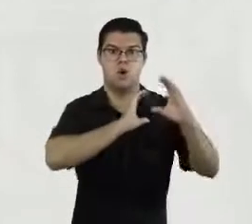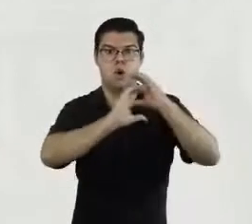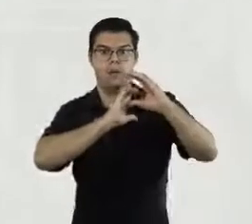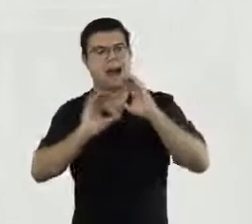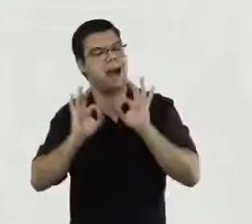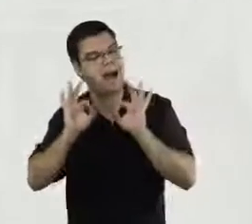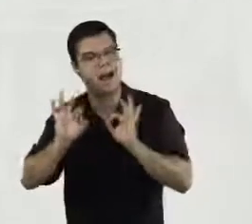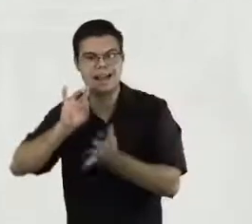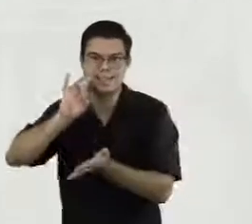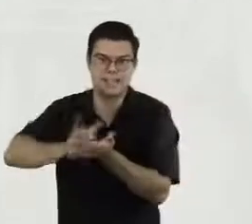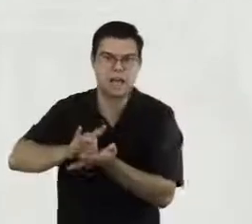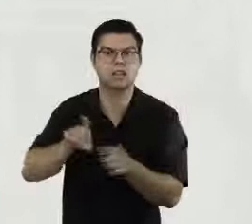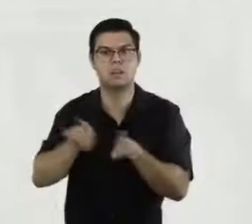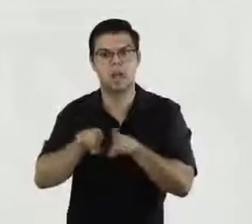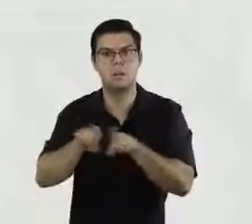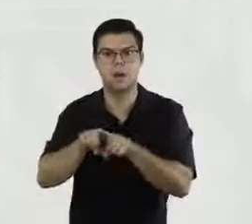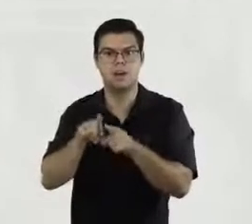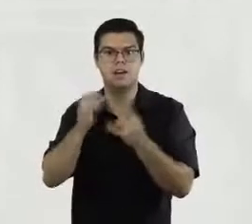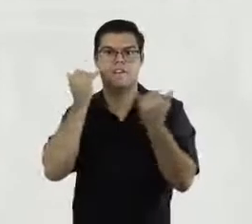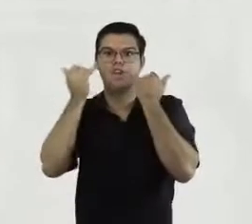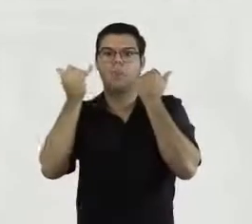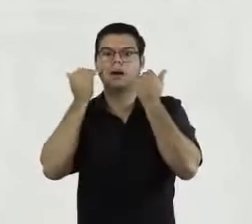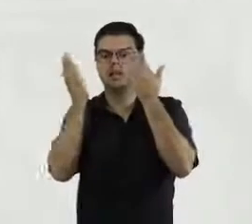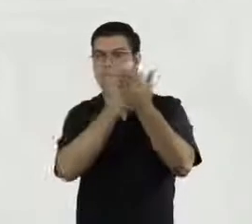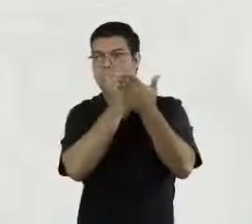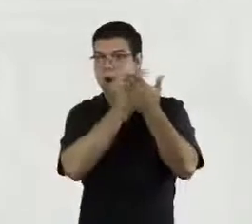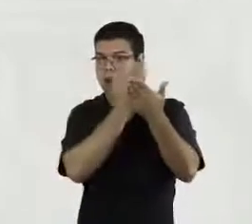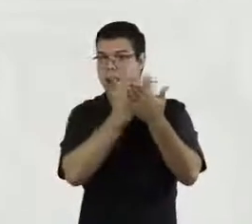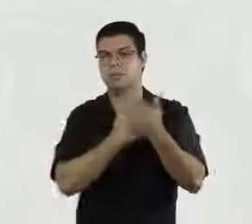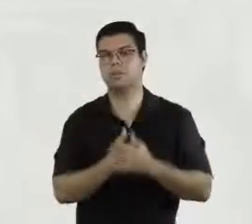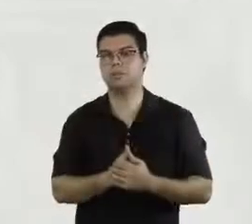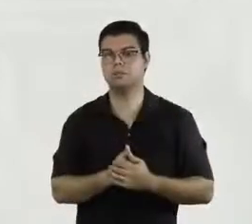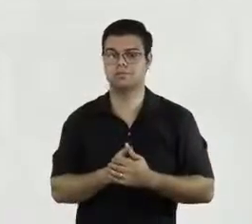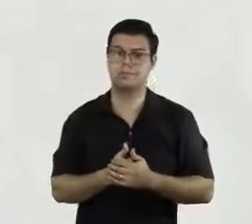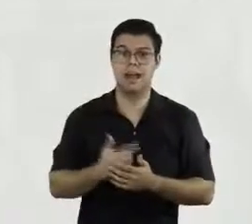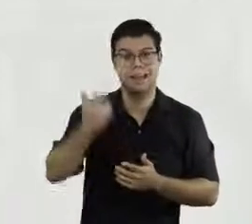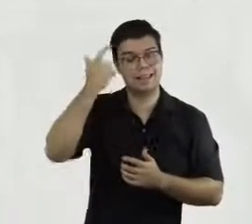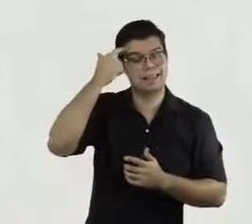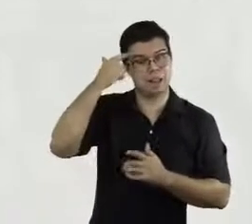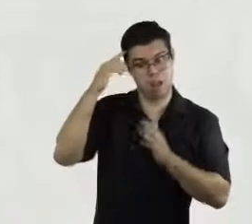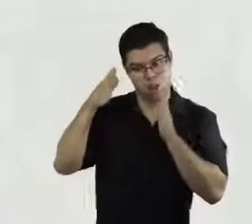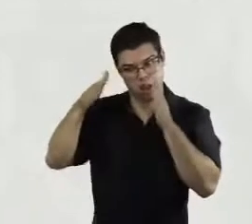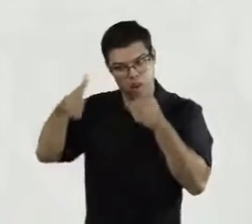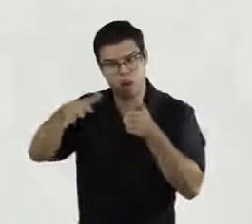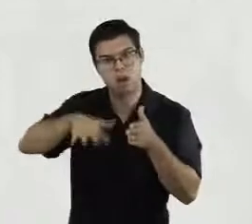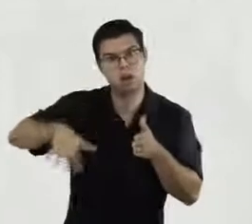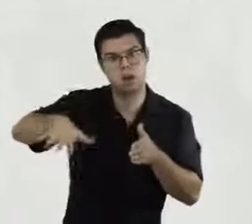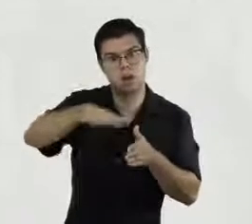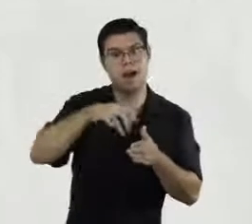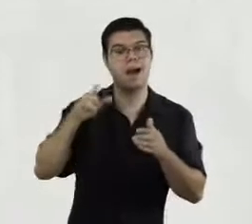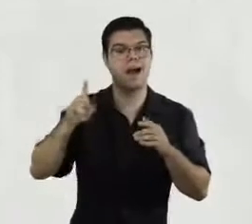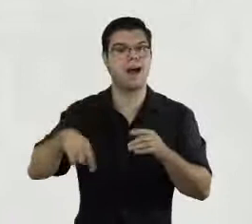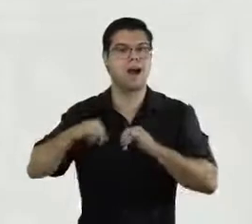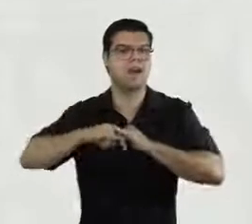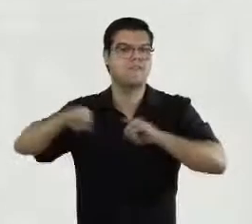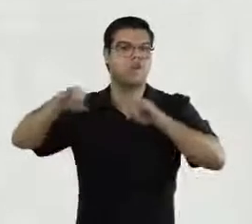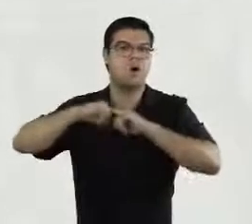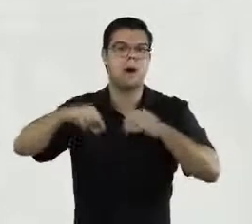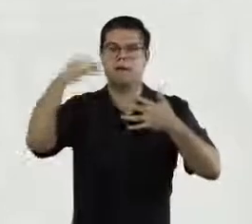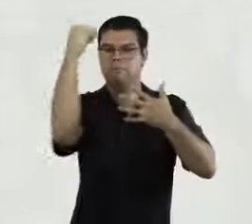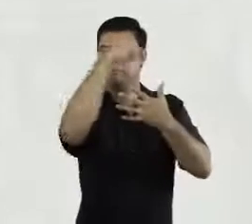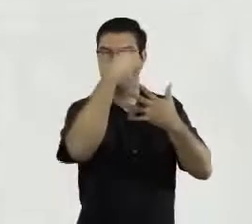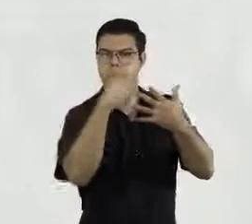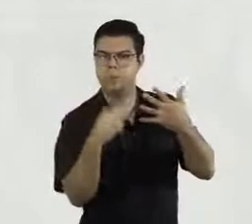às informações bibliográficas para a sua audiência. A ideia central é poder informar para identificar cada item